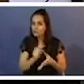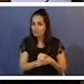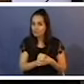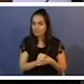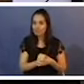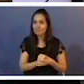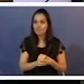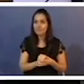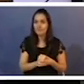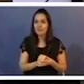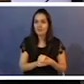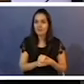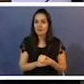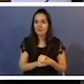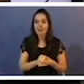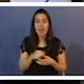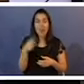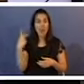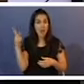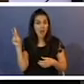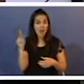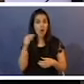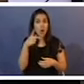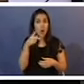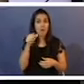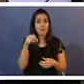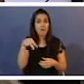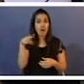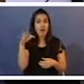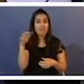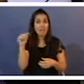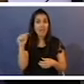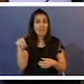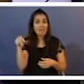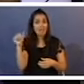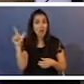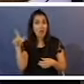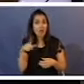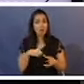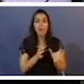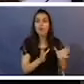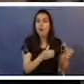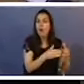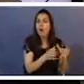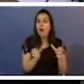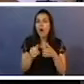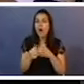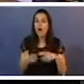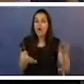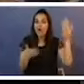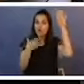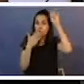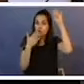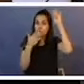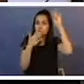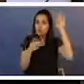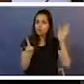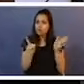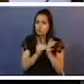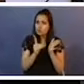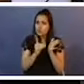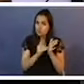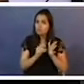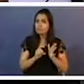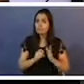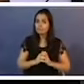além de tudo isso lá no Pantanal nós temos os povos indígenas as pessoas que vivem nesta região que